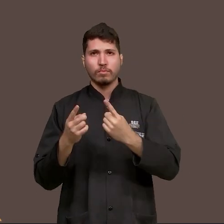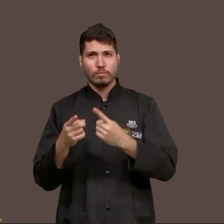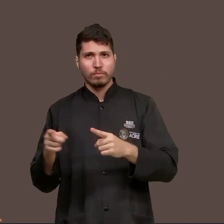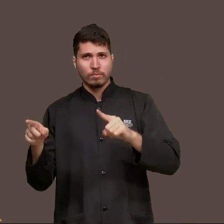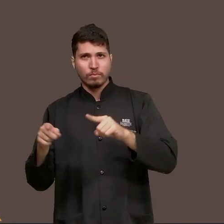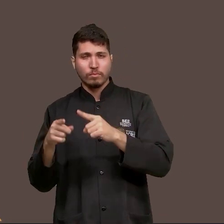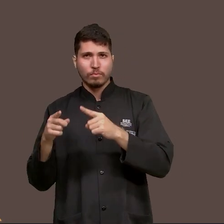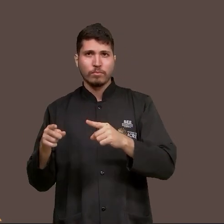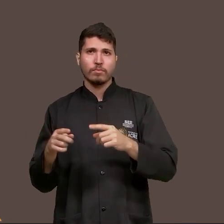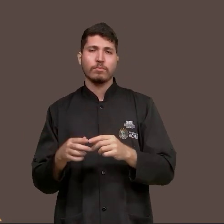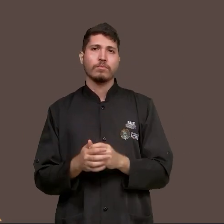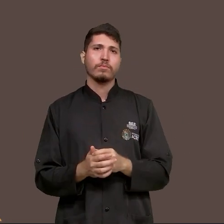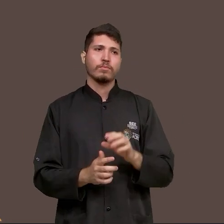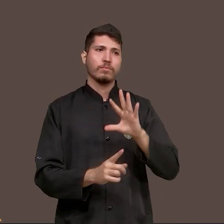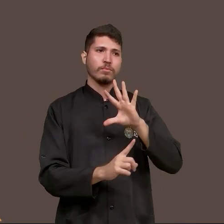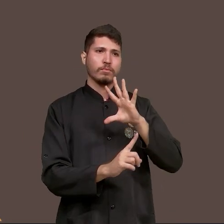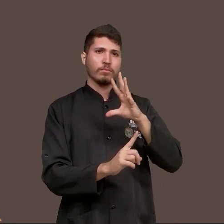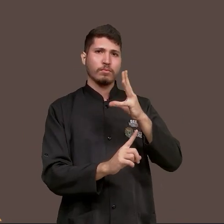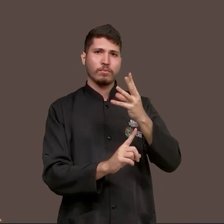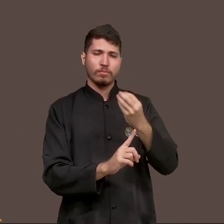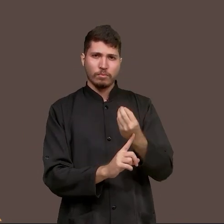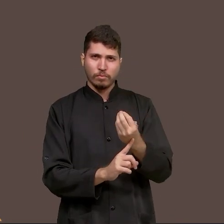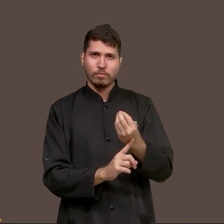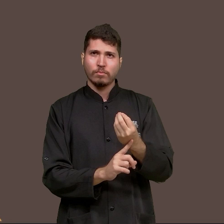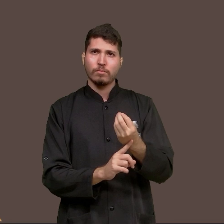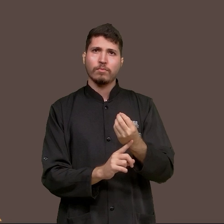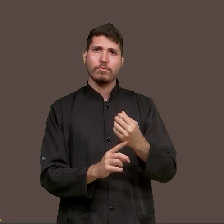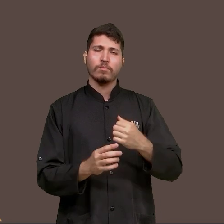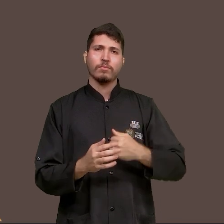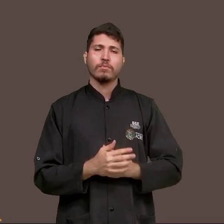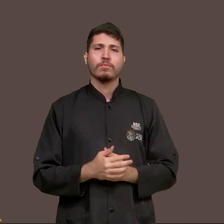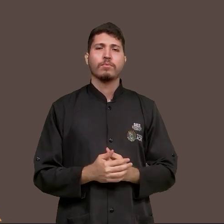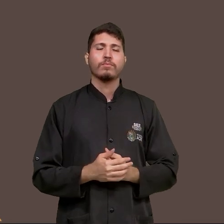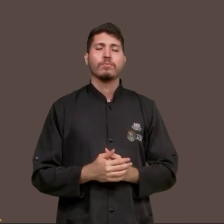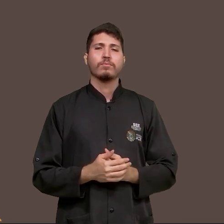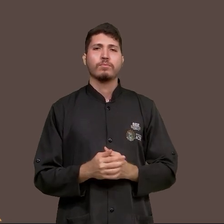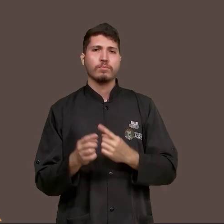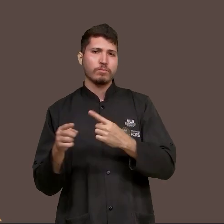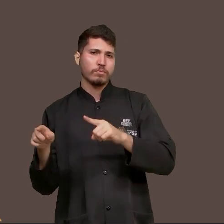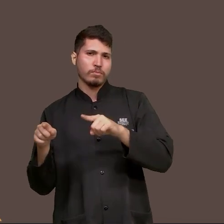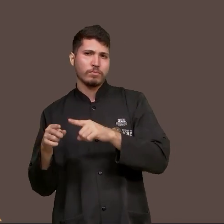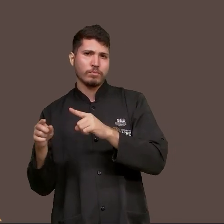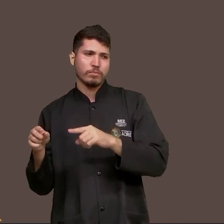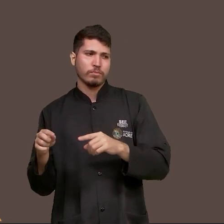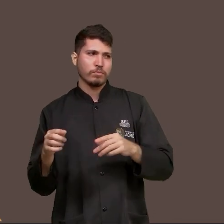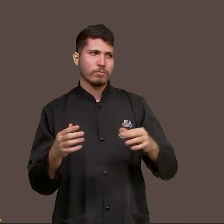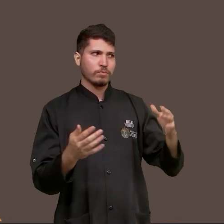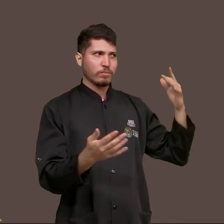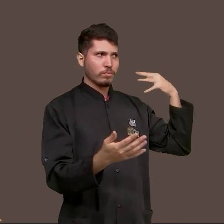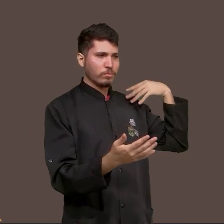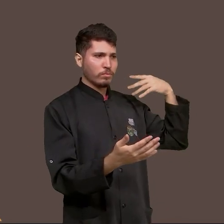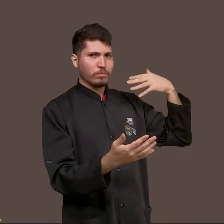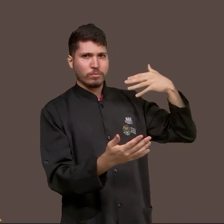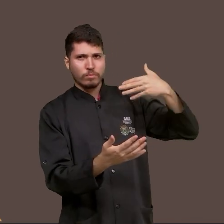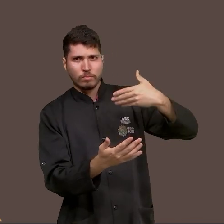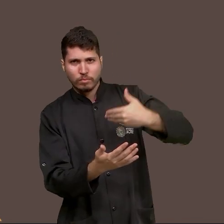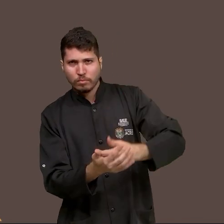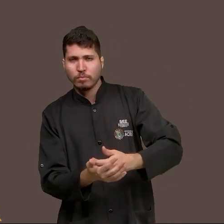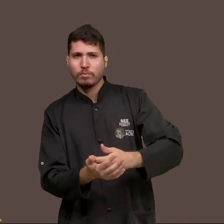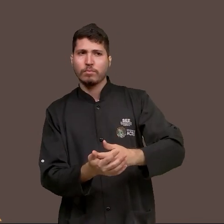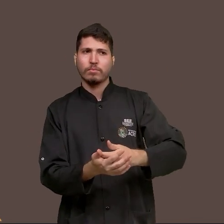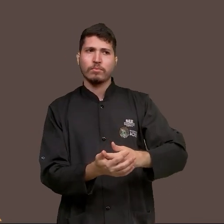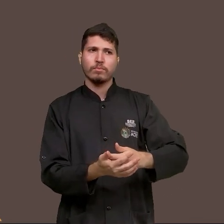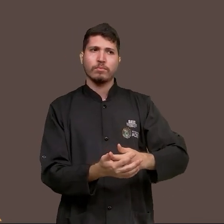como a arte e a música acompanharam as mudanças sociais, culturais e tecnológicas ao longo da